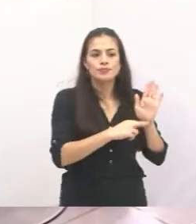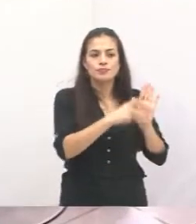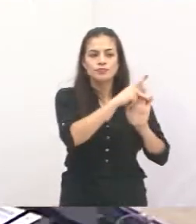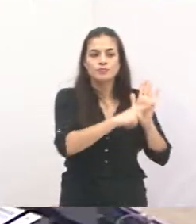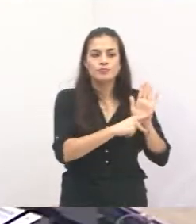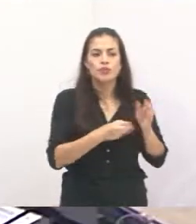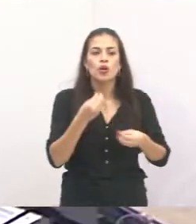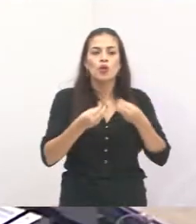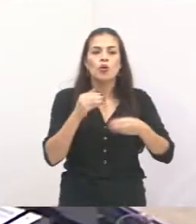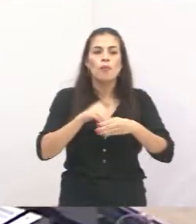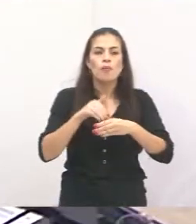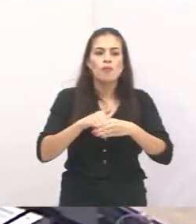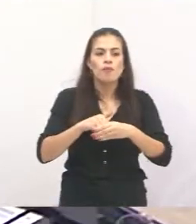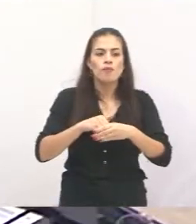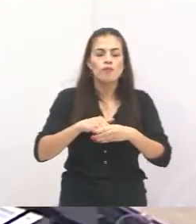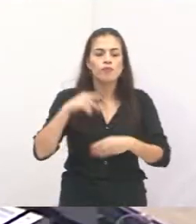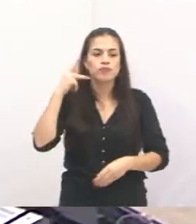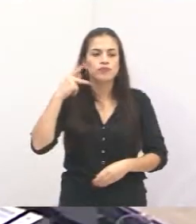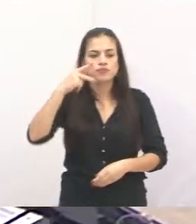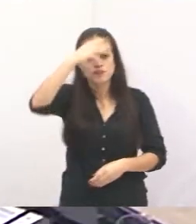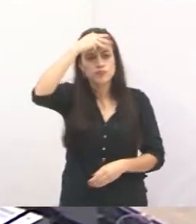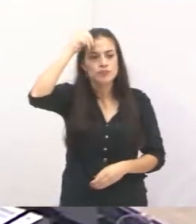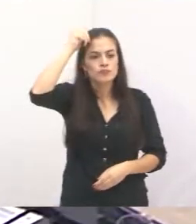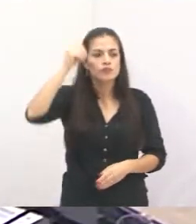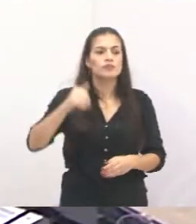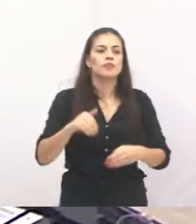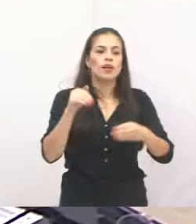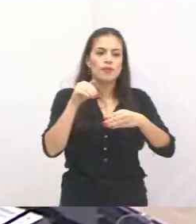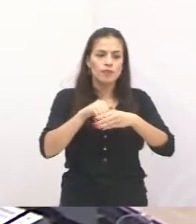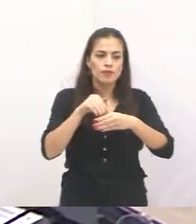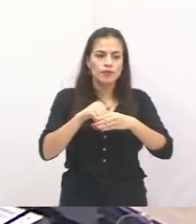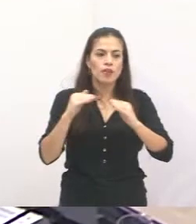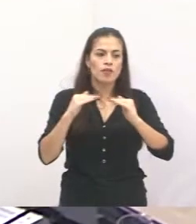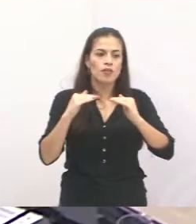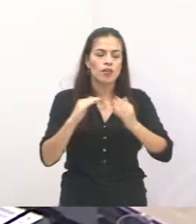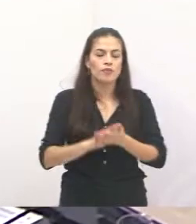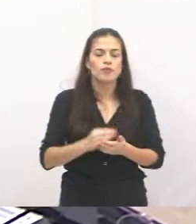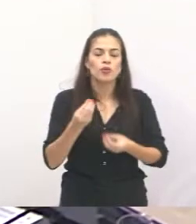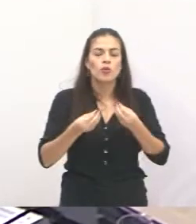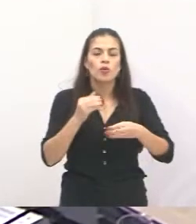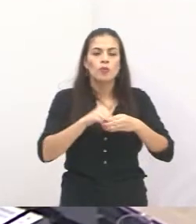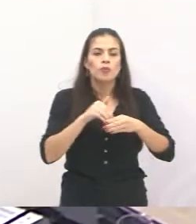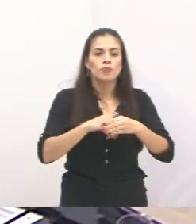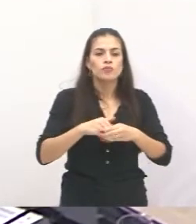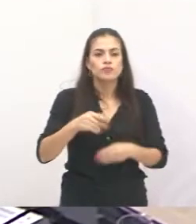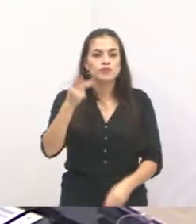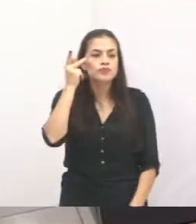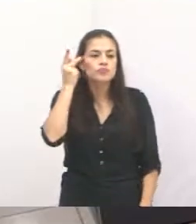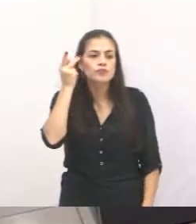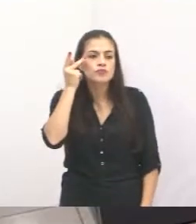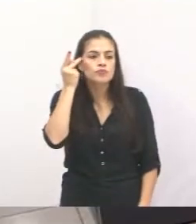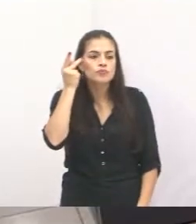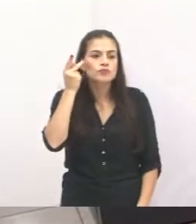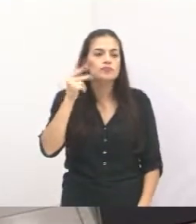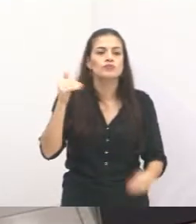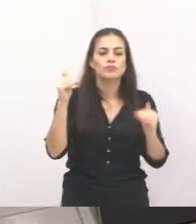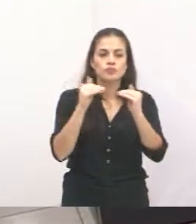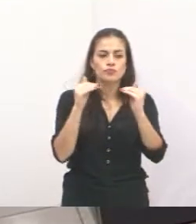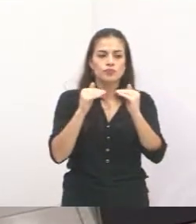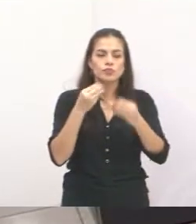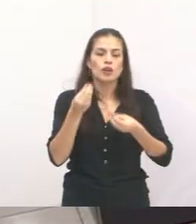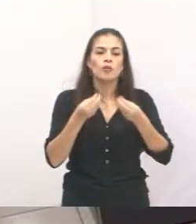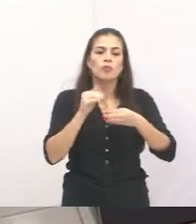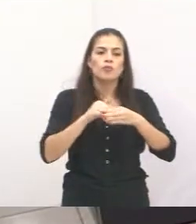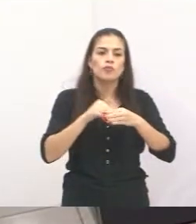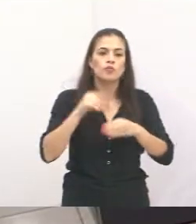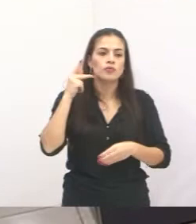Como vota a vereadora Maria Amélia? Favorável. Como vota o vereador Paulinho do Esporte? Favorável. Como vota o